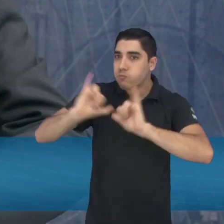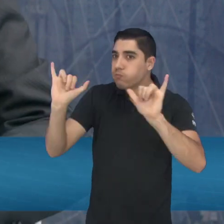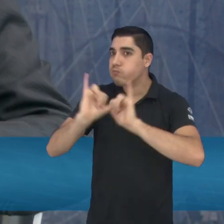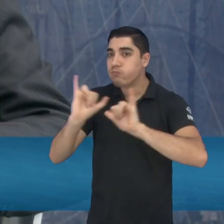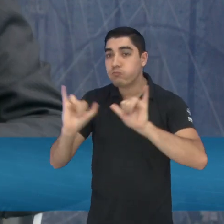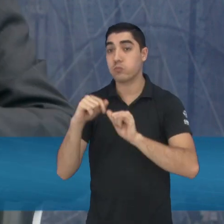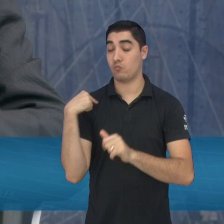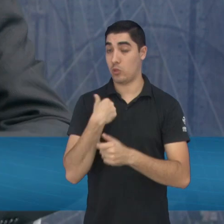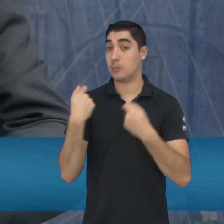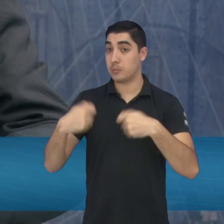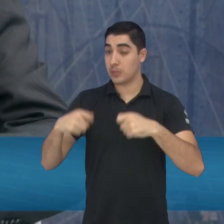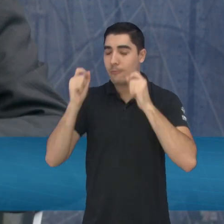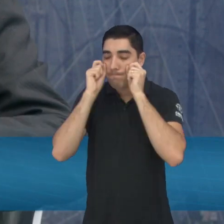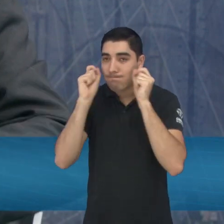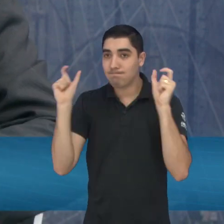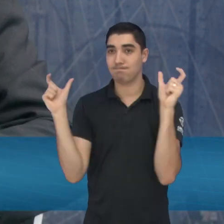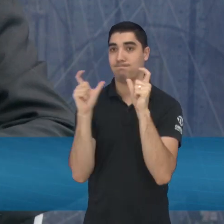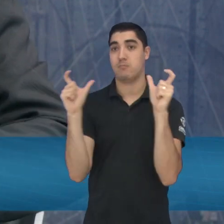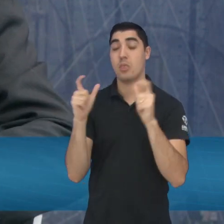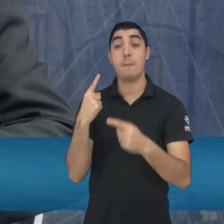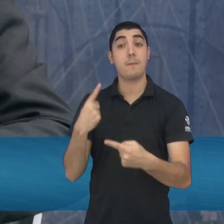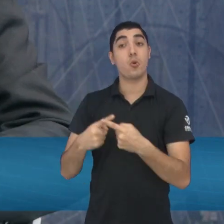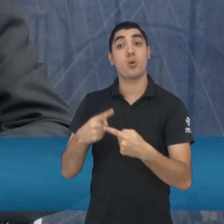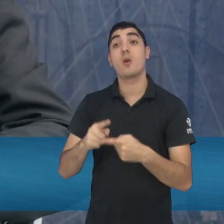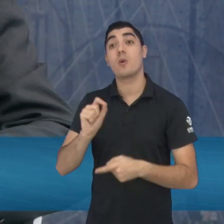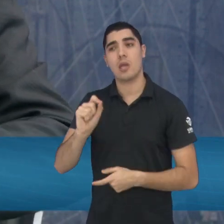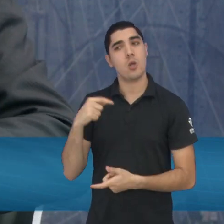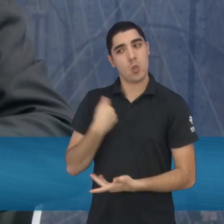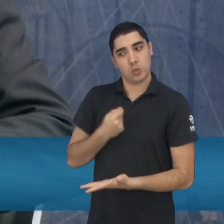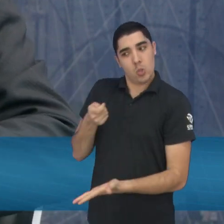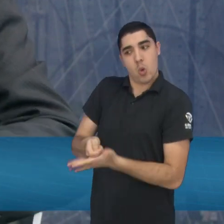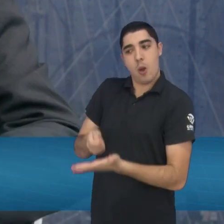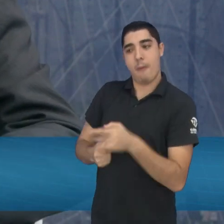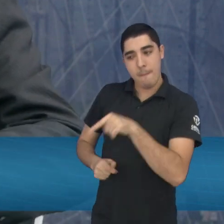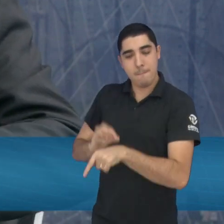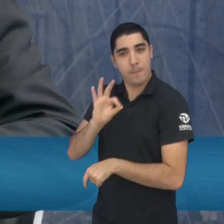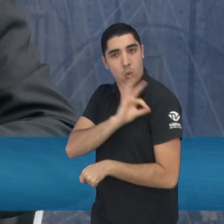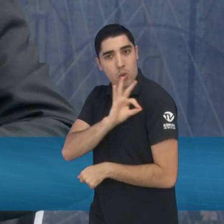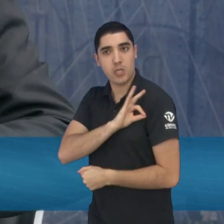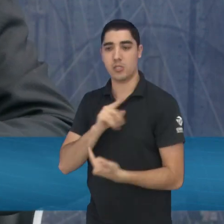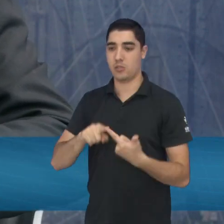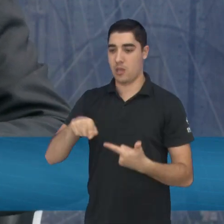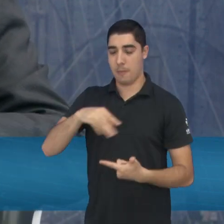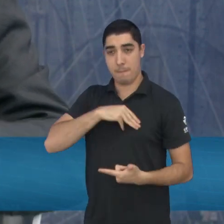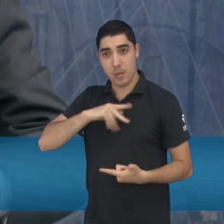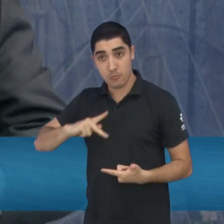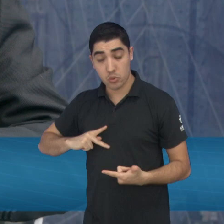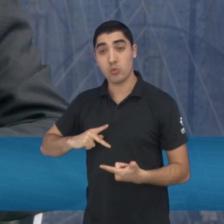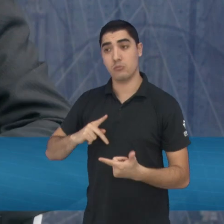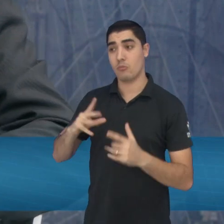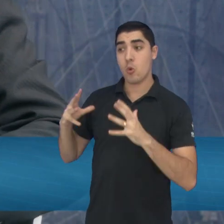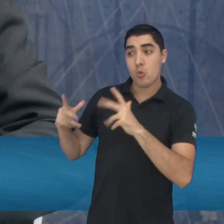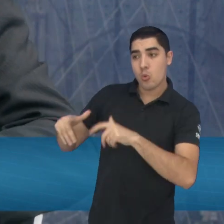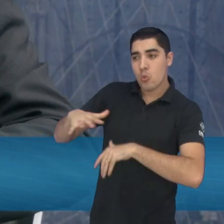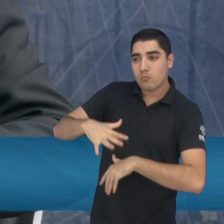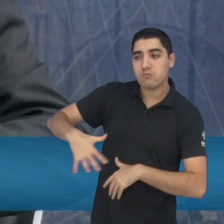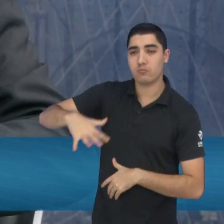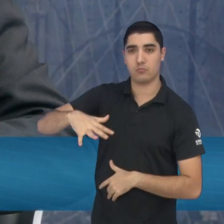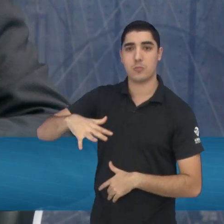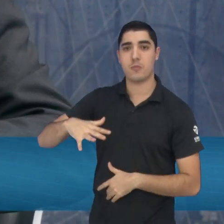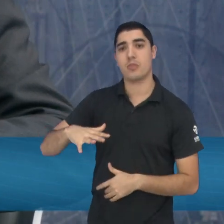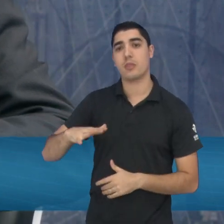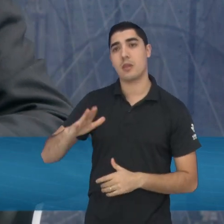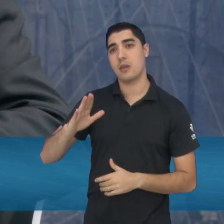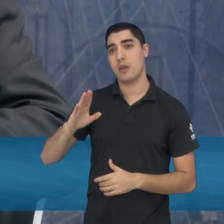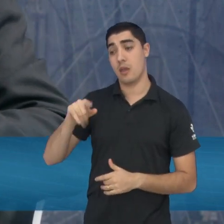a cobrar formas de uma repressão efetiva, porque as agências de controle social, como eu digo,